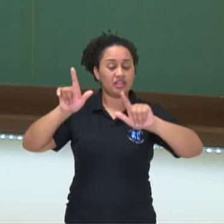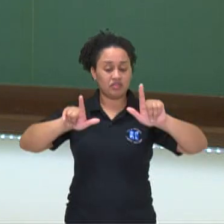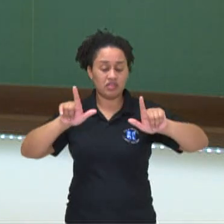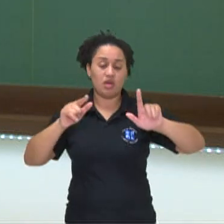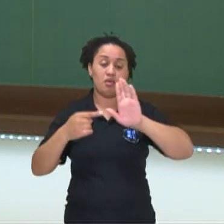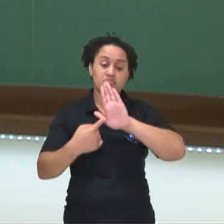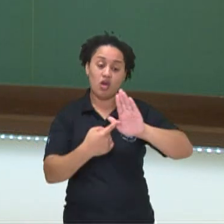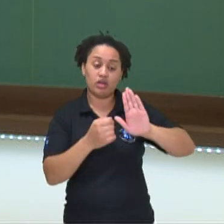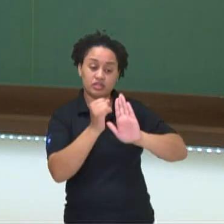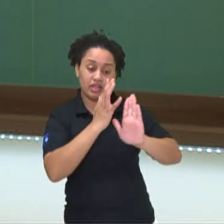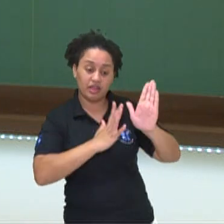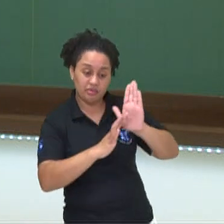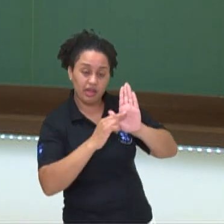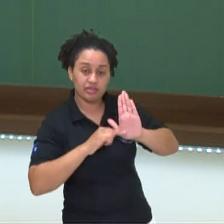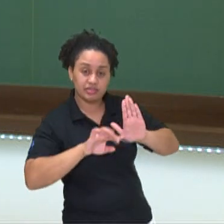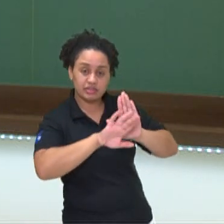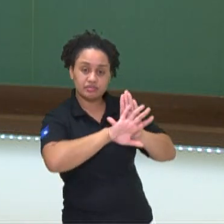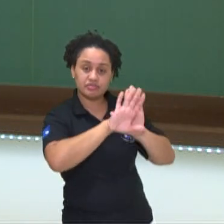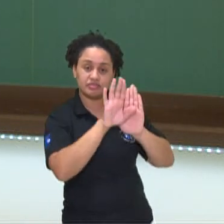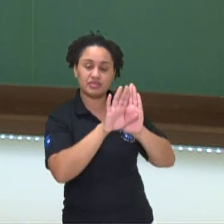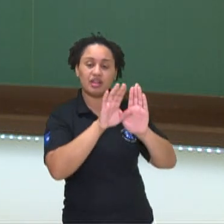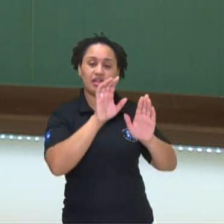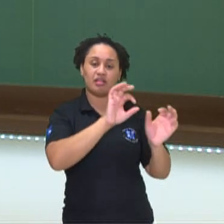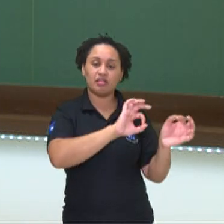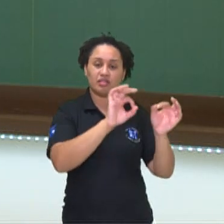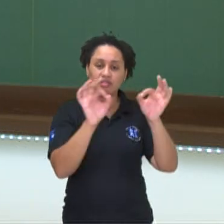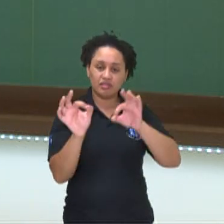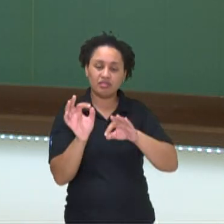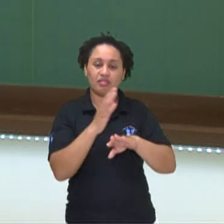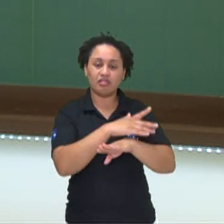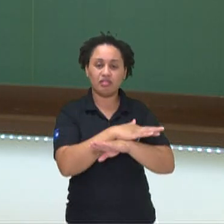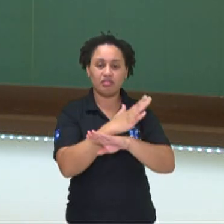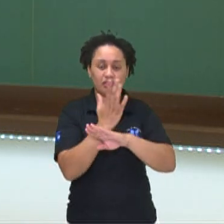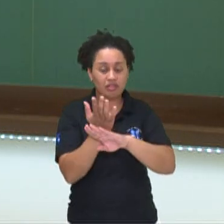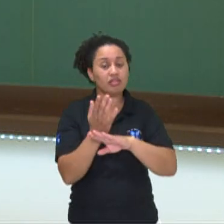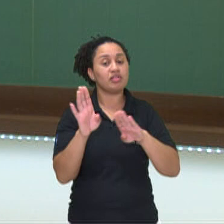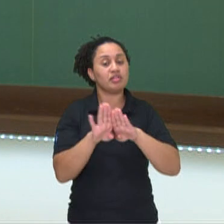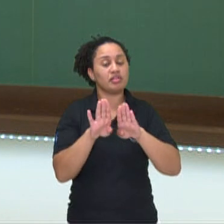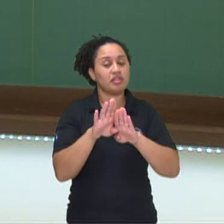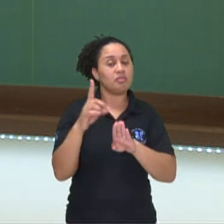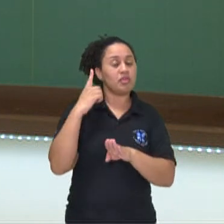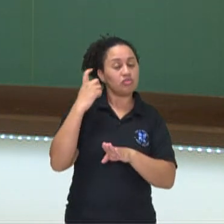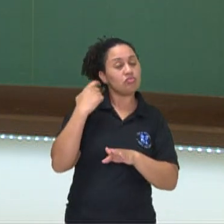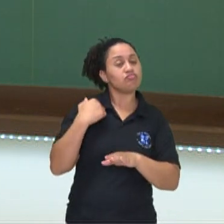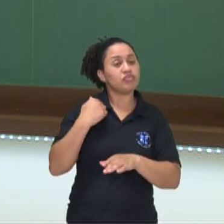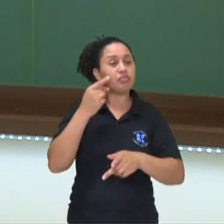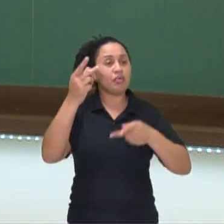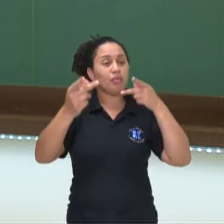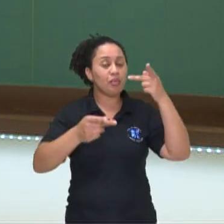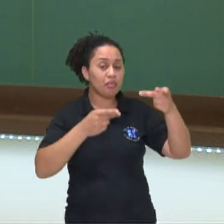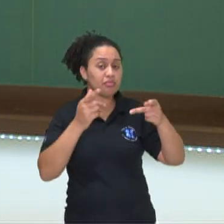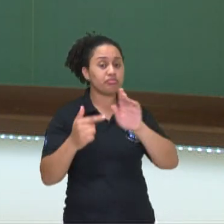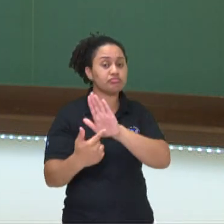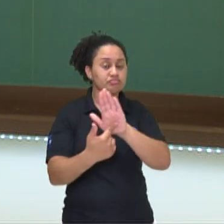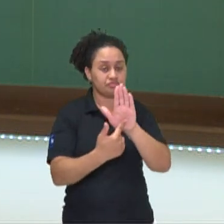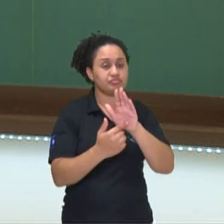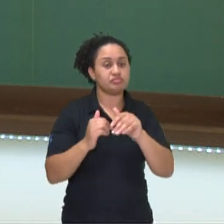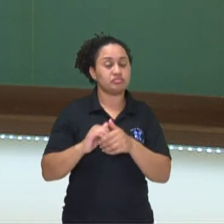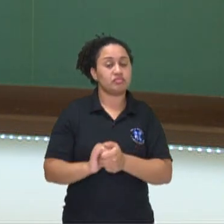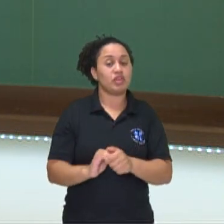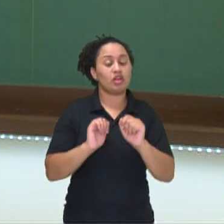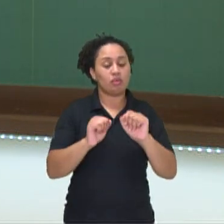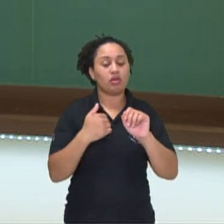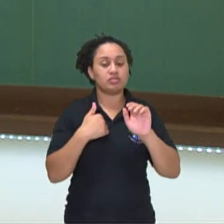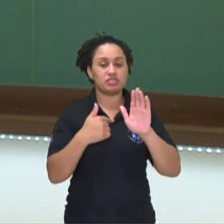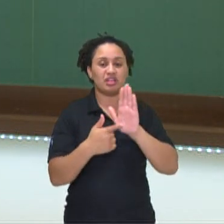transmitindo imagens e sons. Essas imagens sendo inicialmente transmitidas de forma monocromática, ou seja,